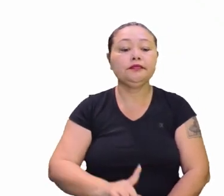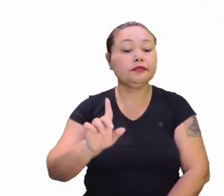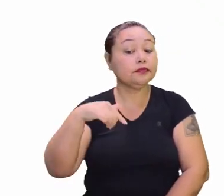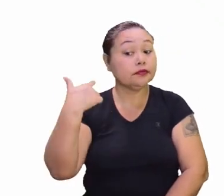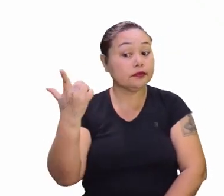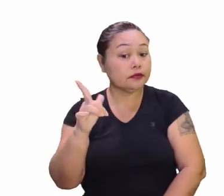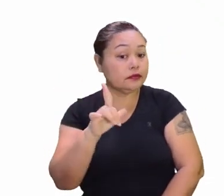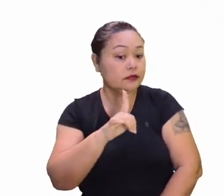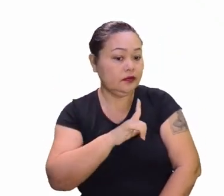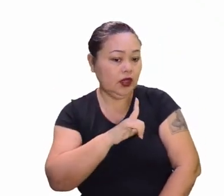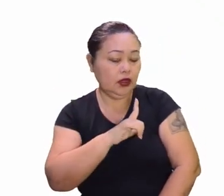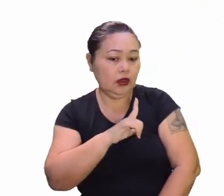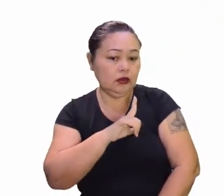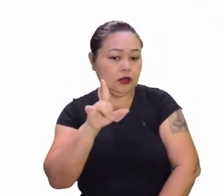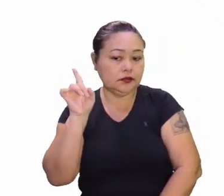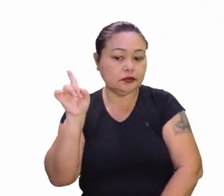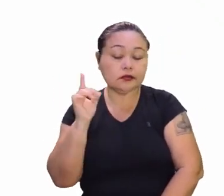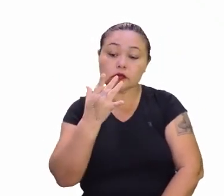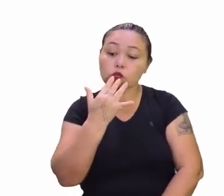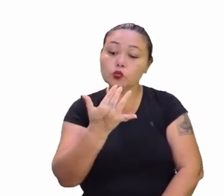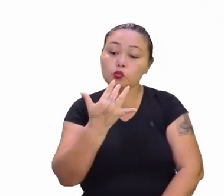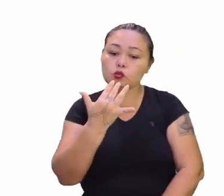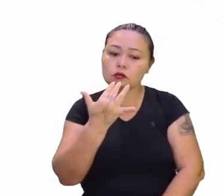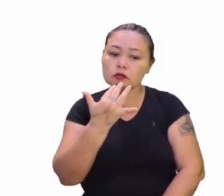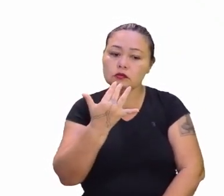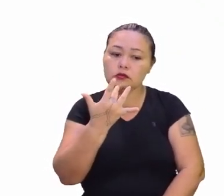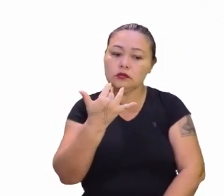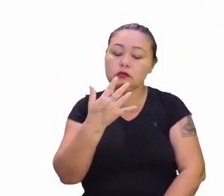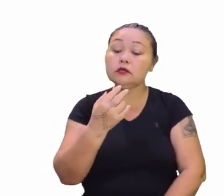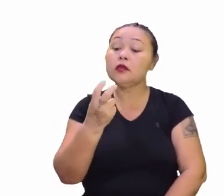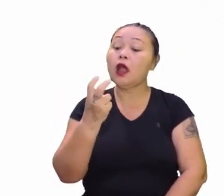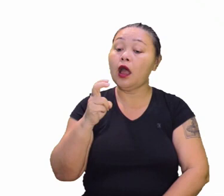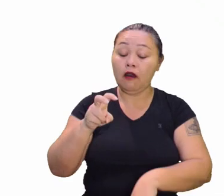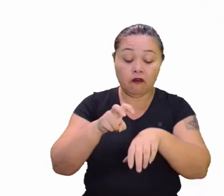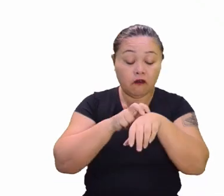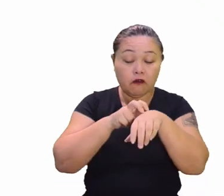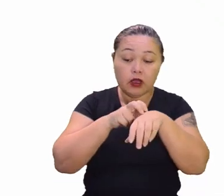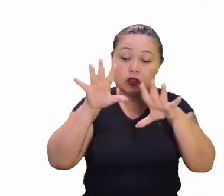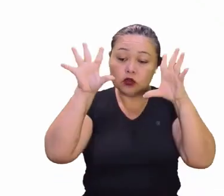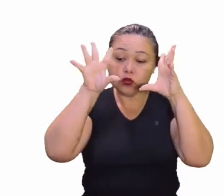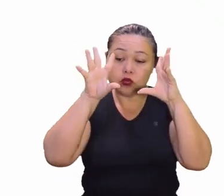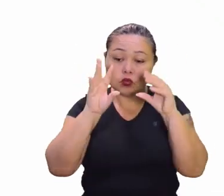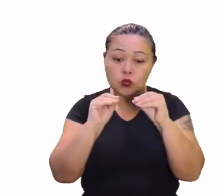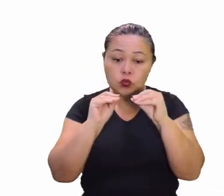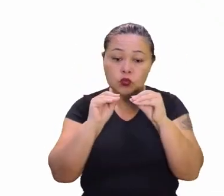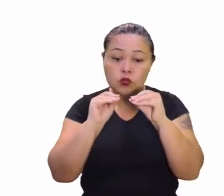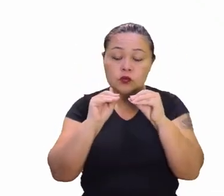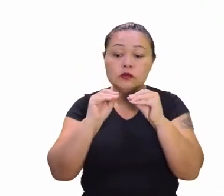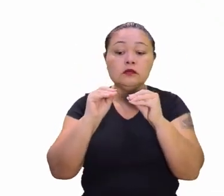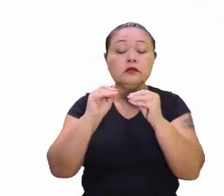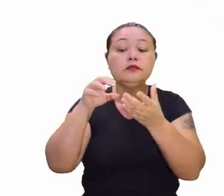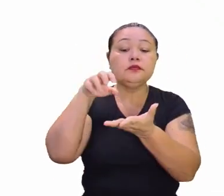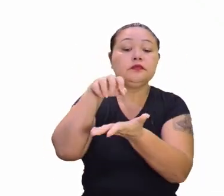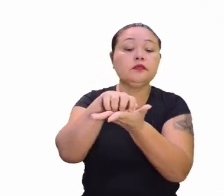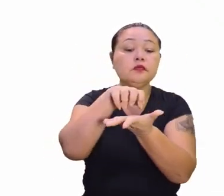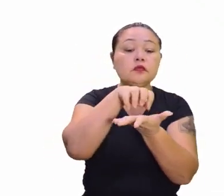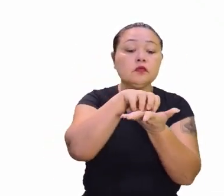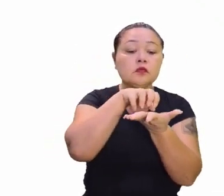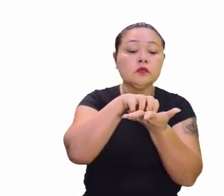Nós temos nessa cor verde escura as unidades de